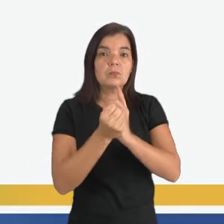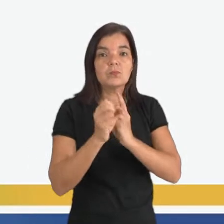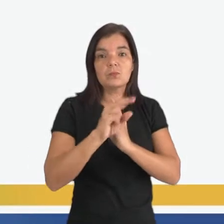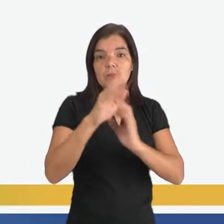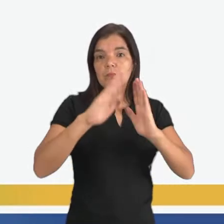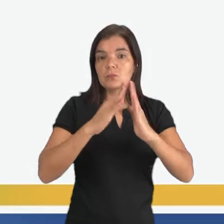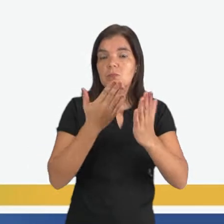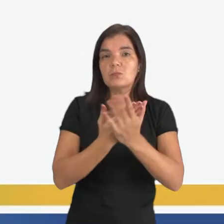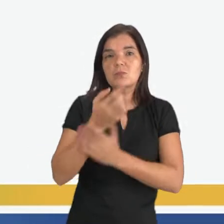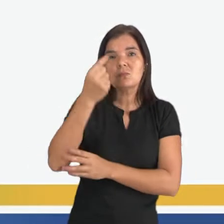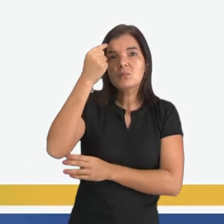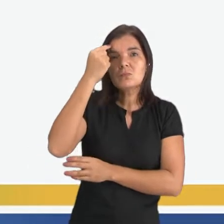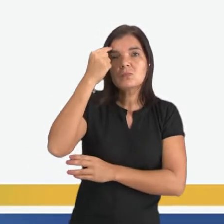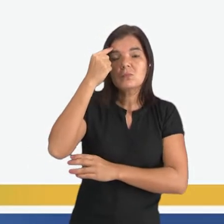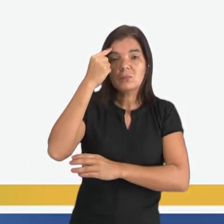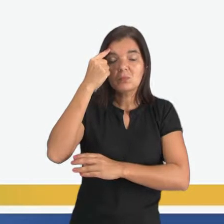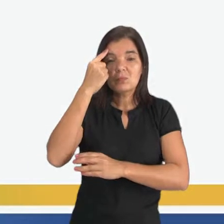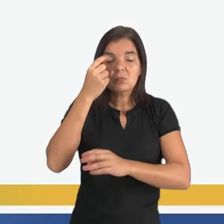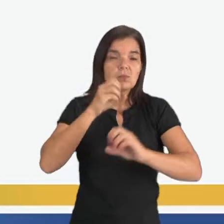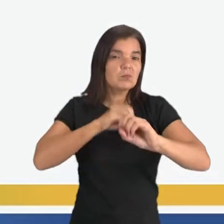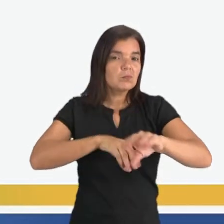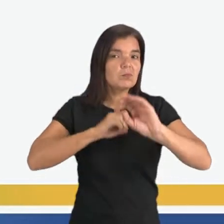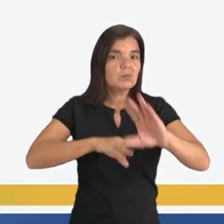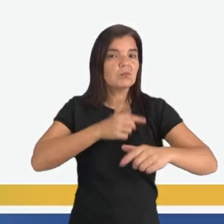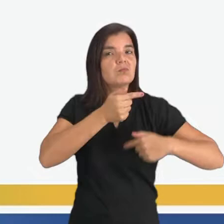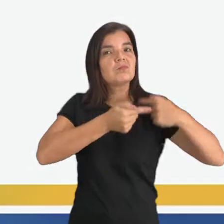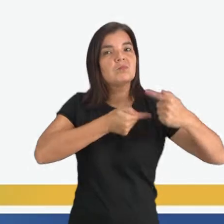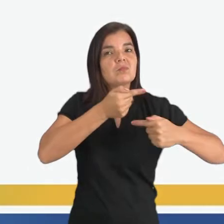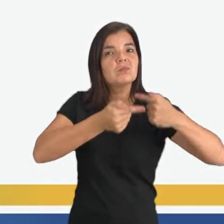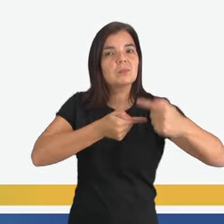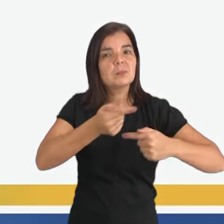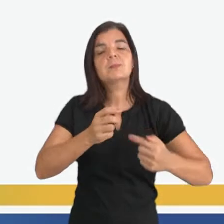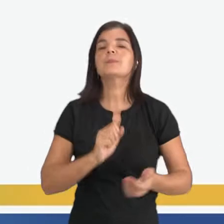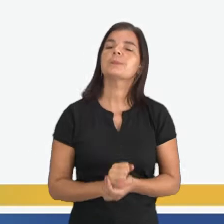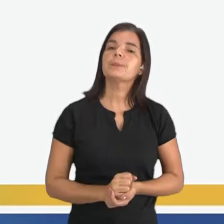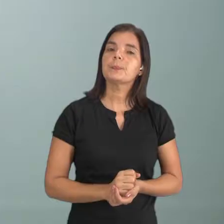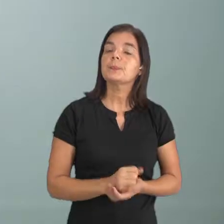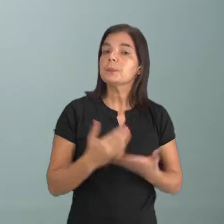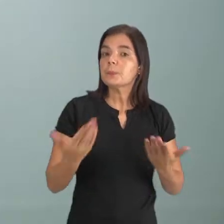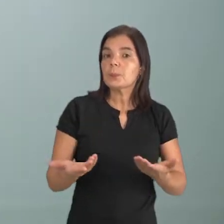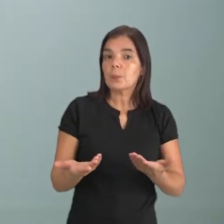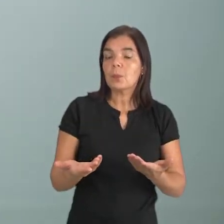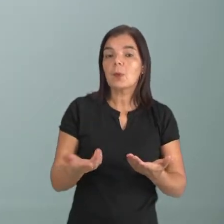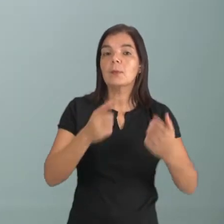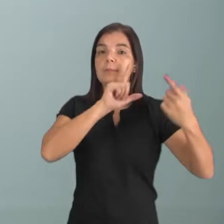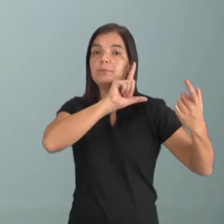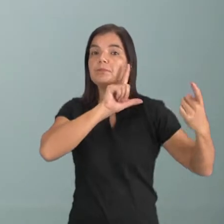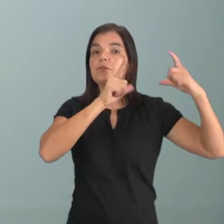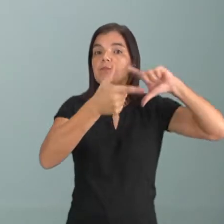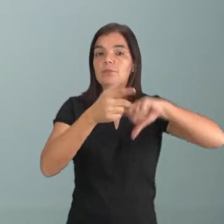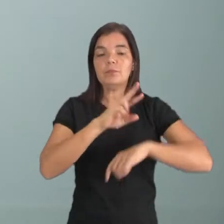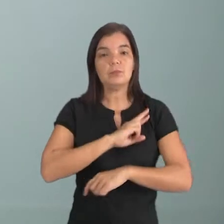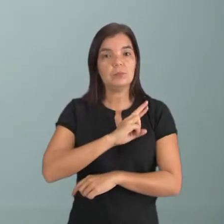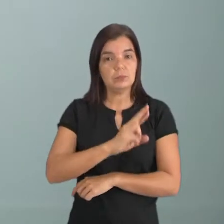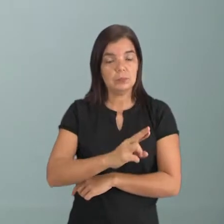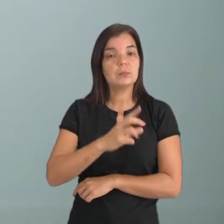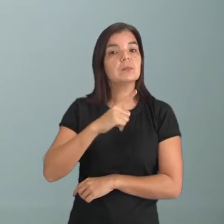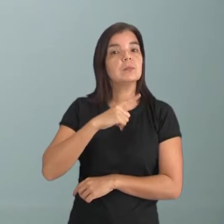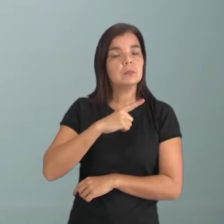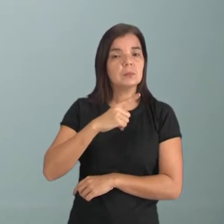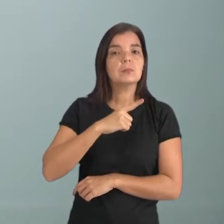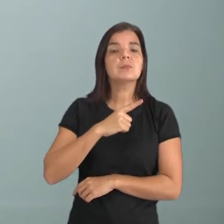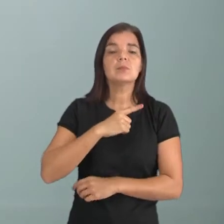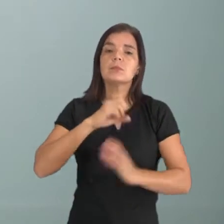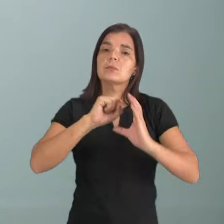de pensamento transmitido de geração a geração. Então, a tradição religiosa, ela